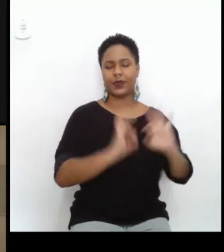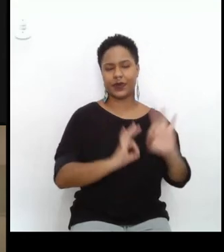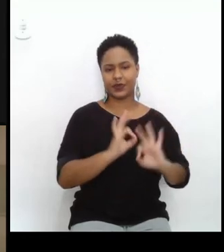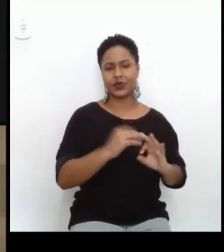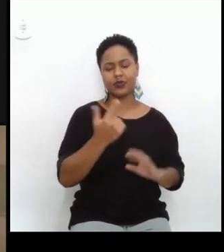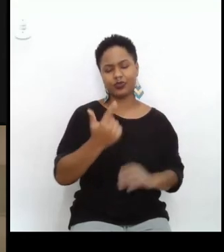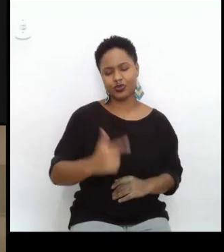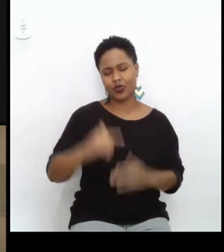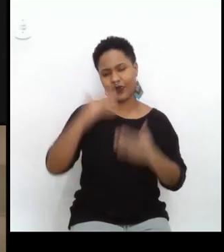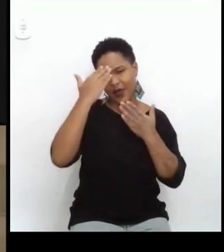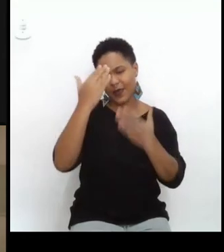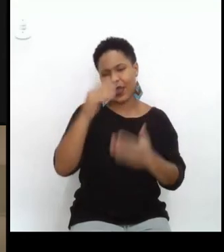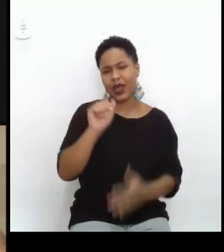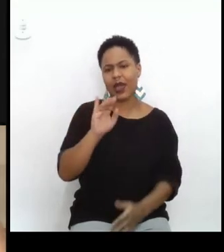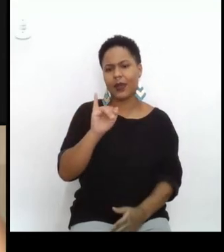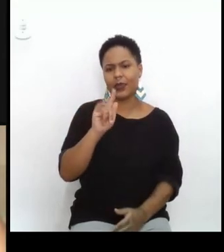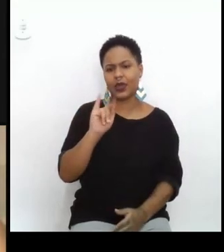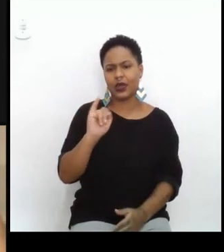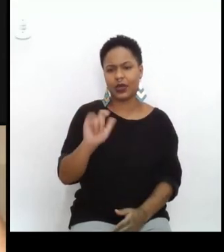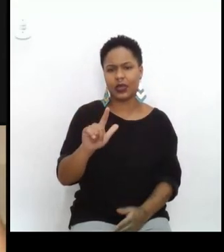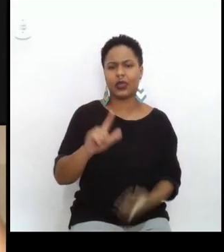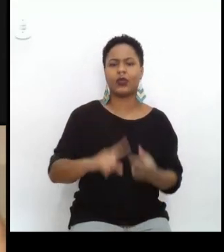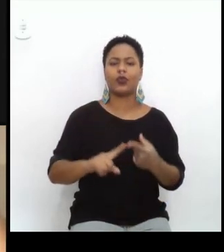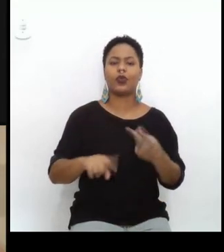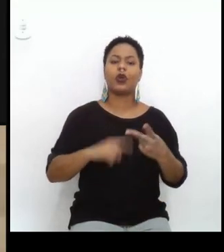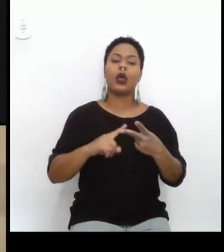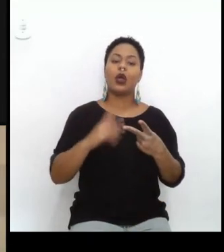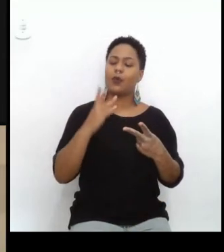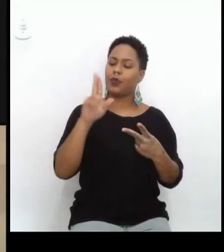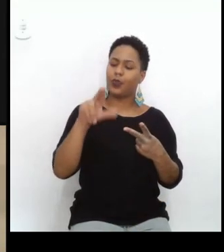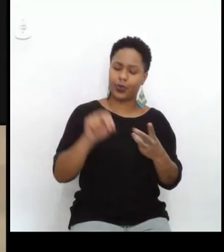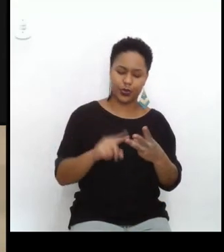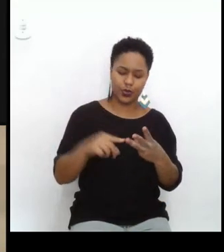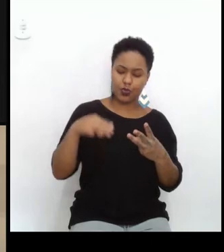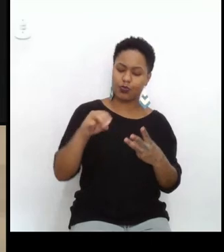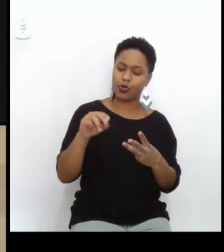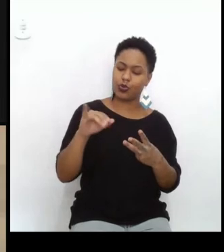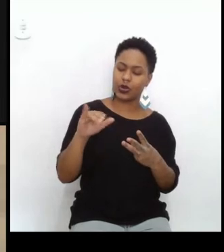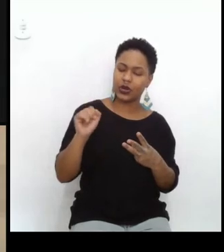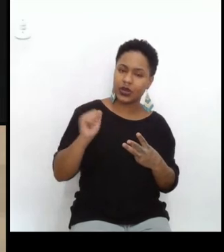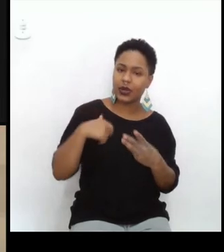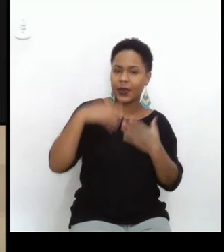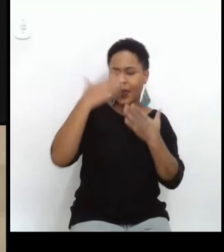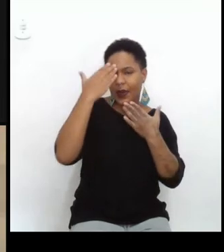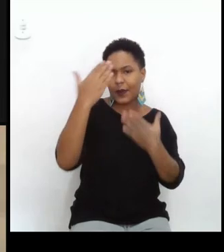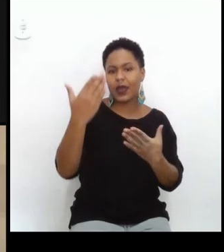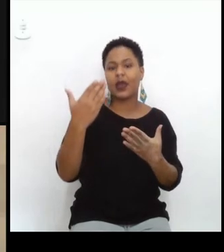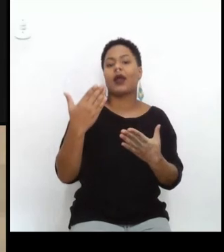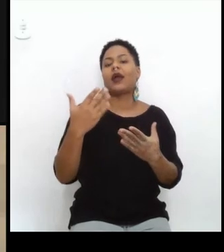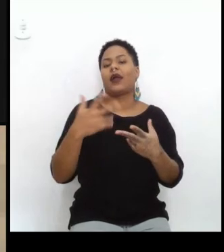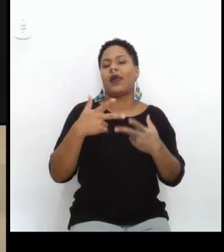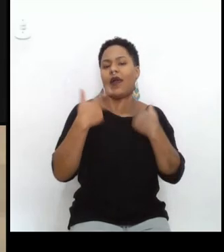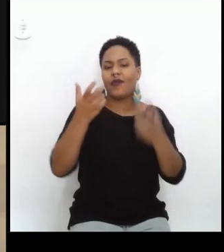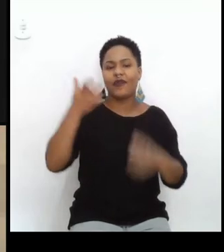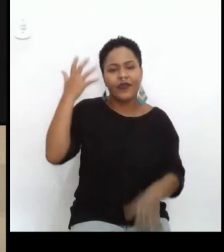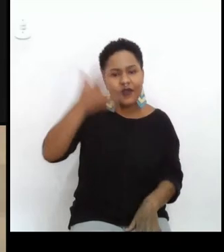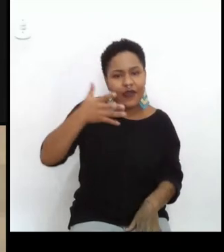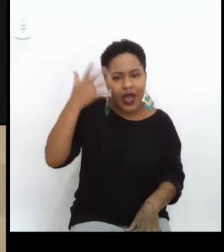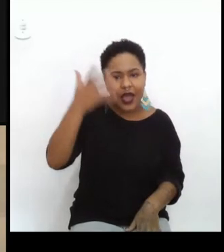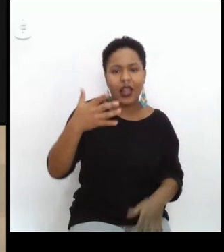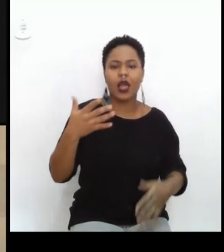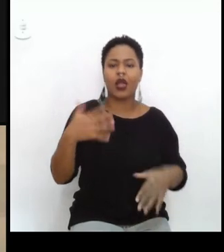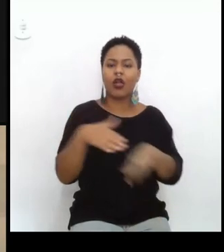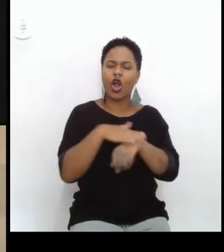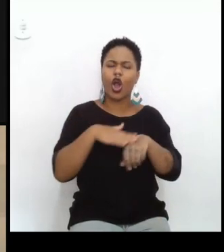agradecer muito Abigail Bruno e a Mônica pelas palavras e pela conversa incrível aqui com a gente e